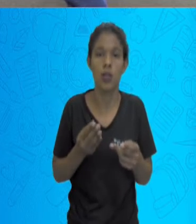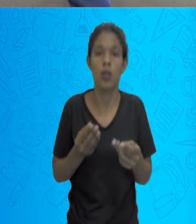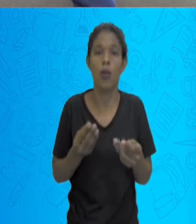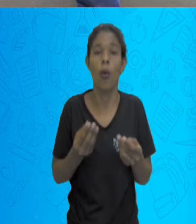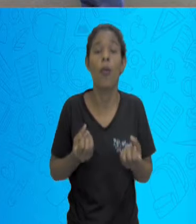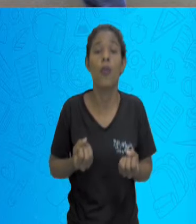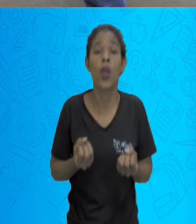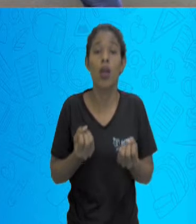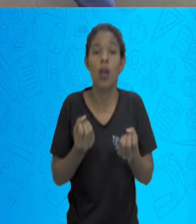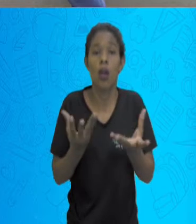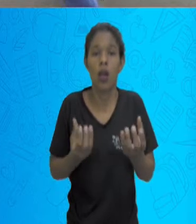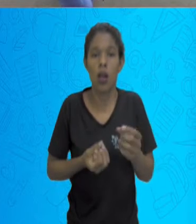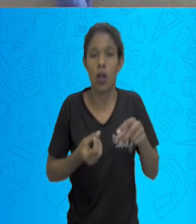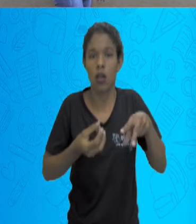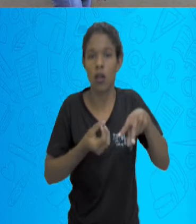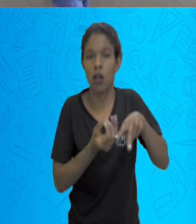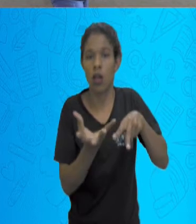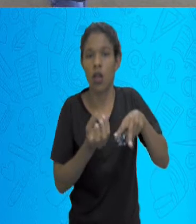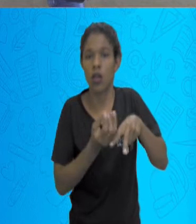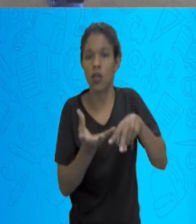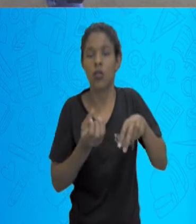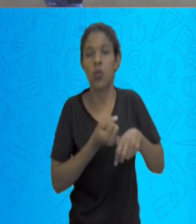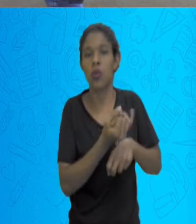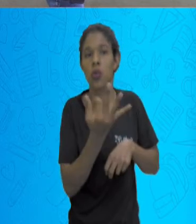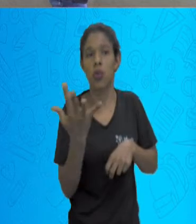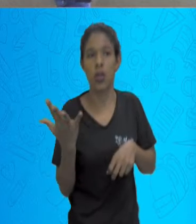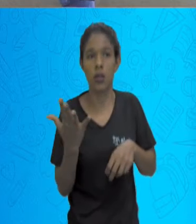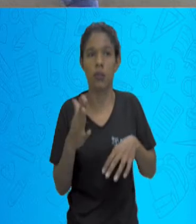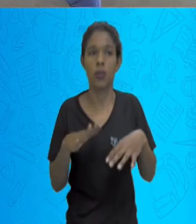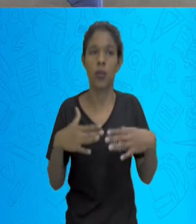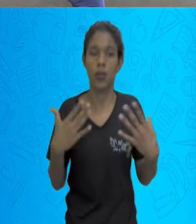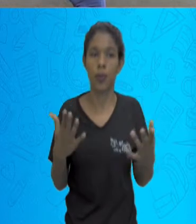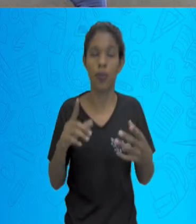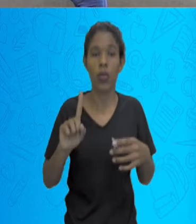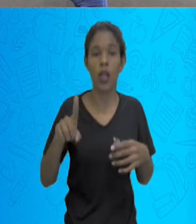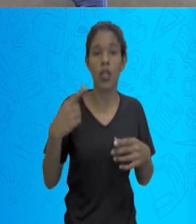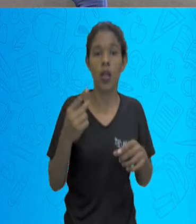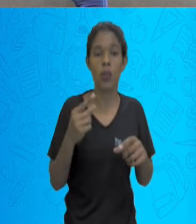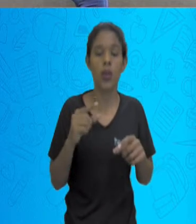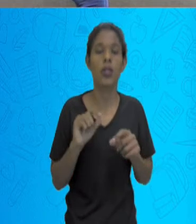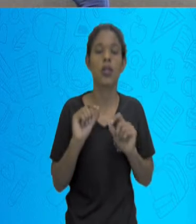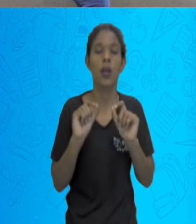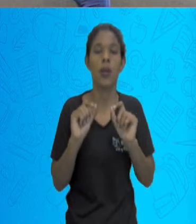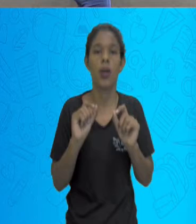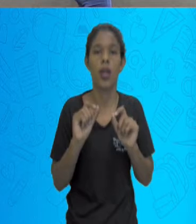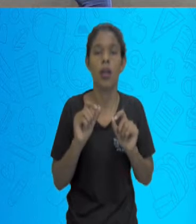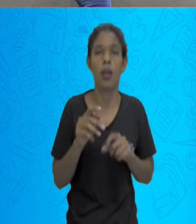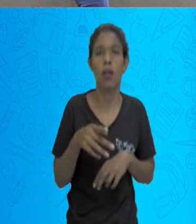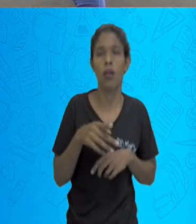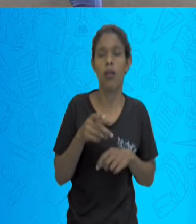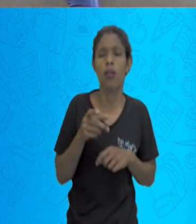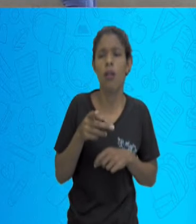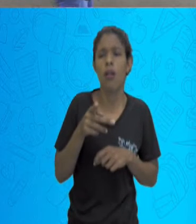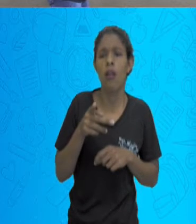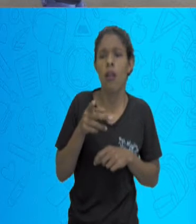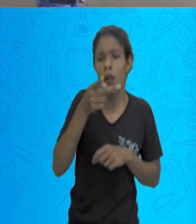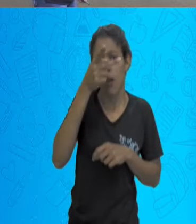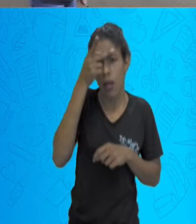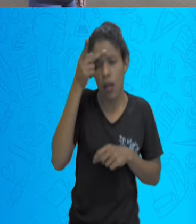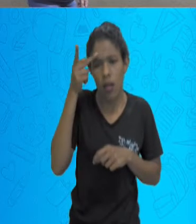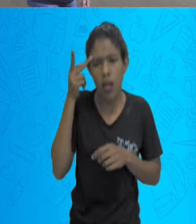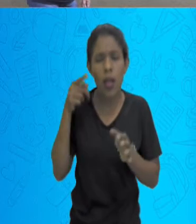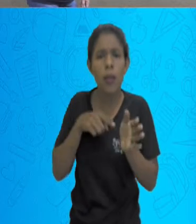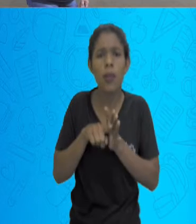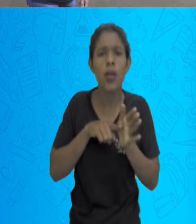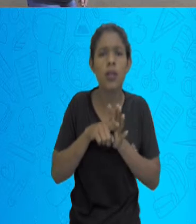a fonte, né? Que foi a receita, né, de onde foi tirado, né? Foi acessado em 2 de